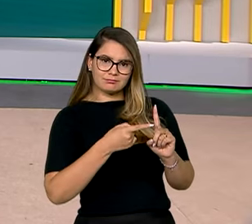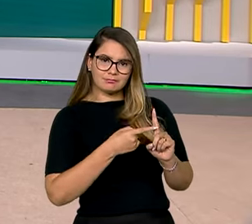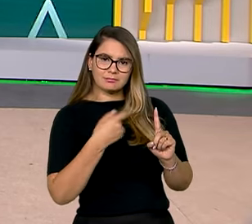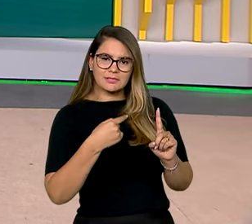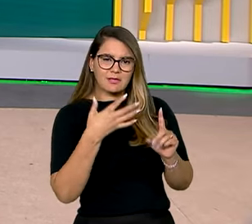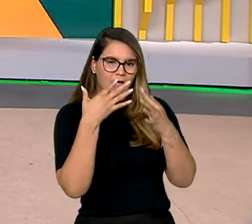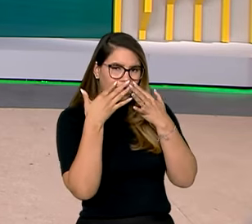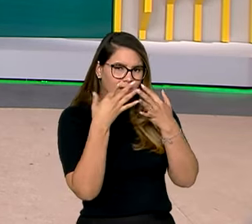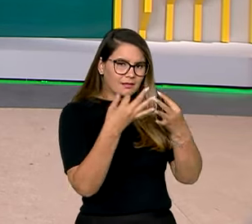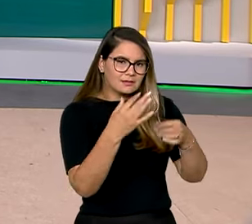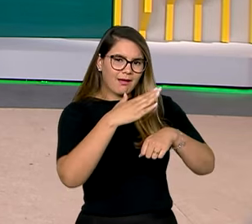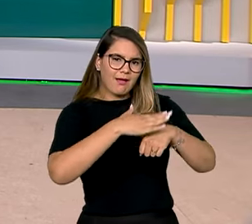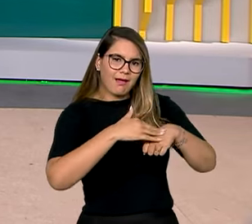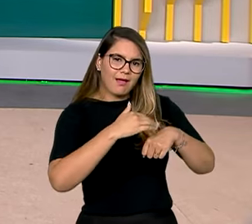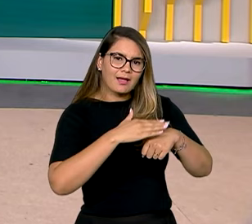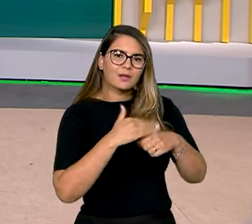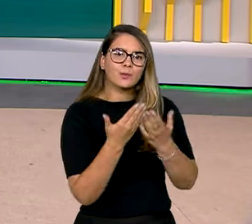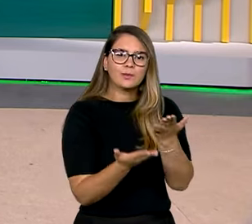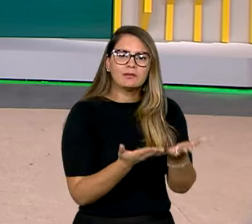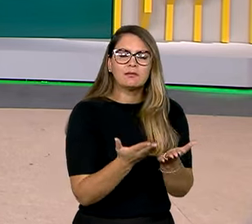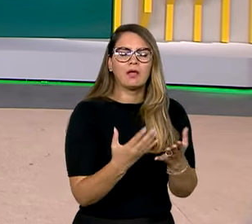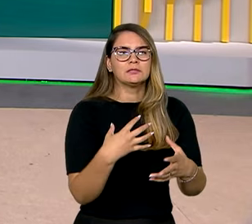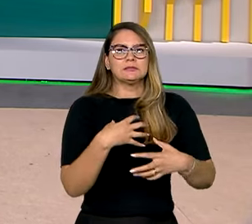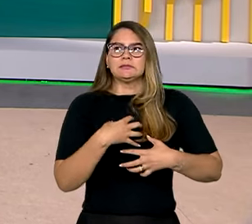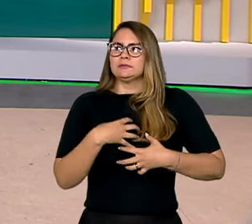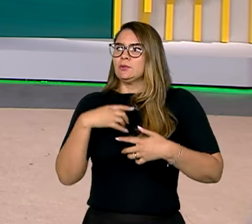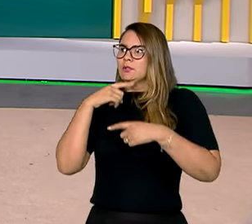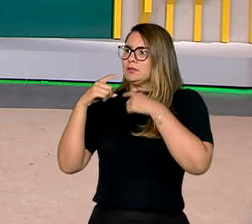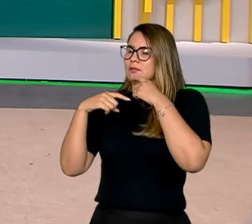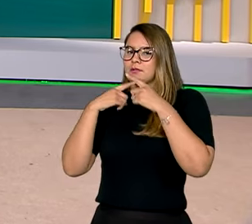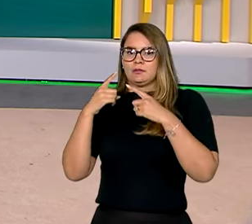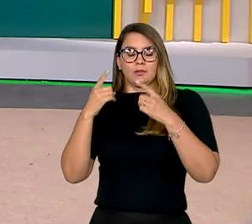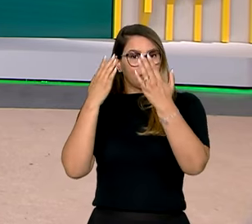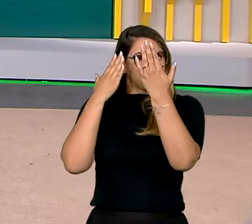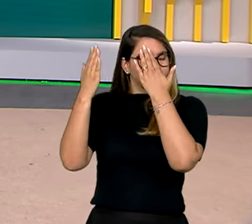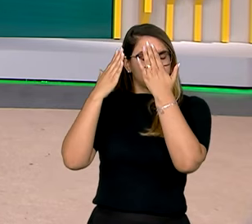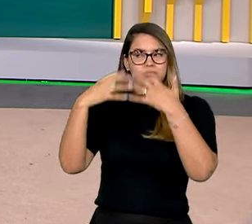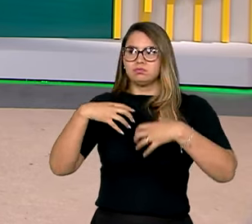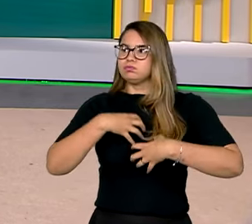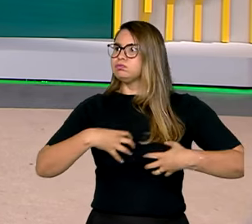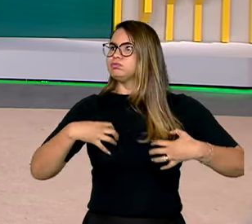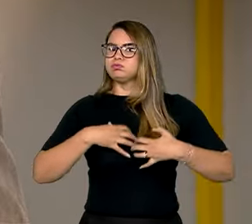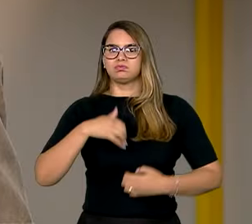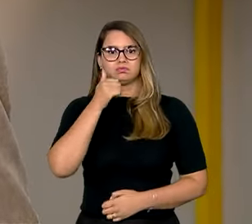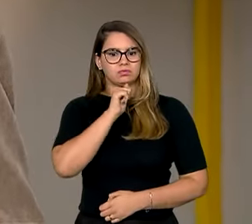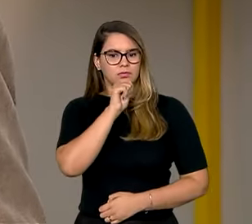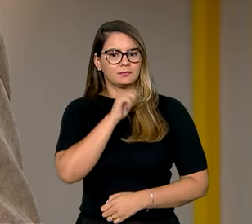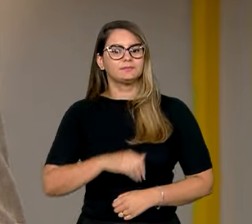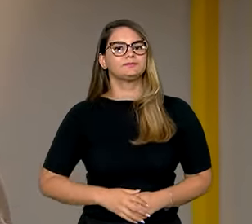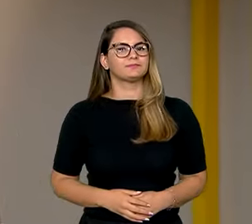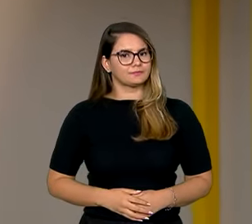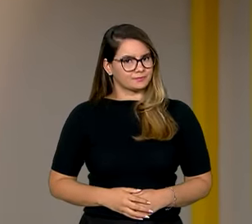muita atenção, carinho e cuidado, pode gerar incertezas e instabilidade psicológica para as mães.